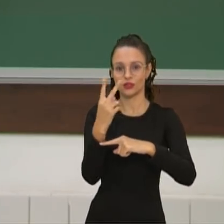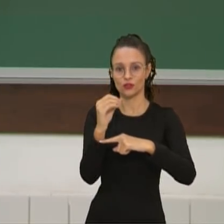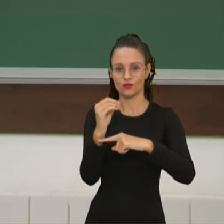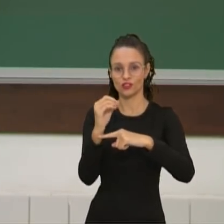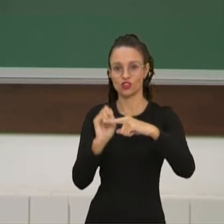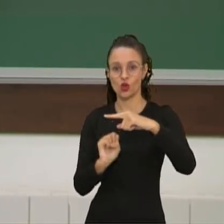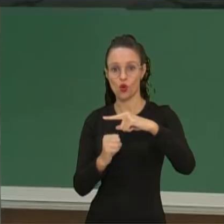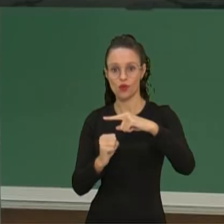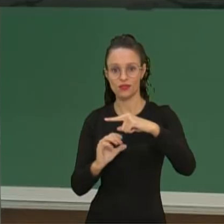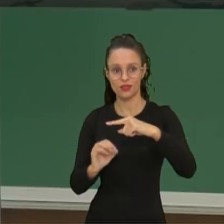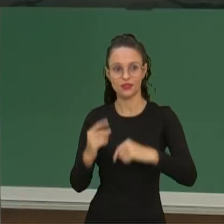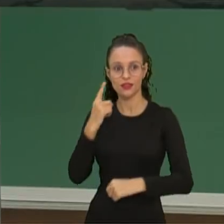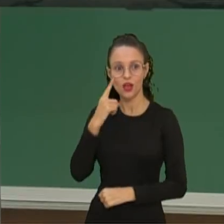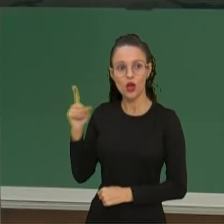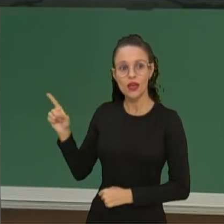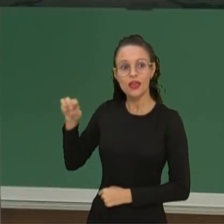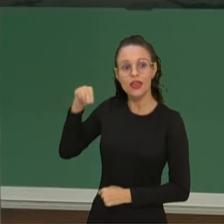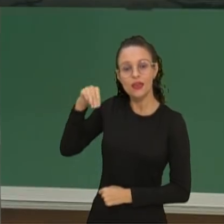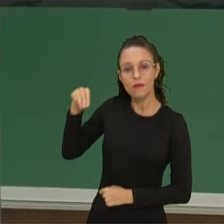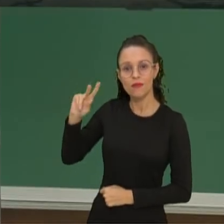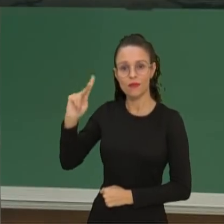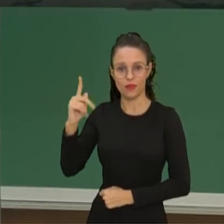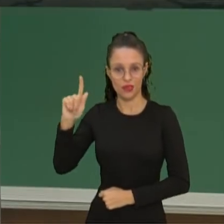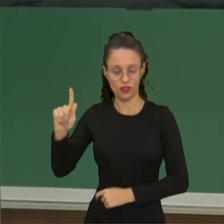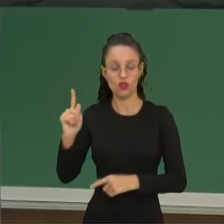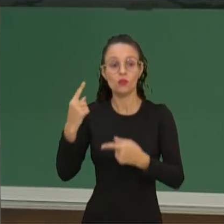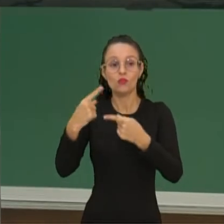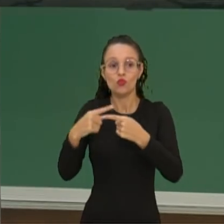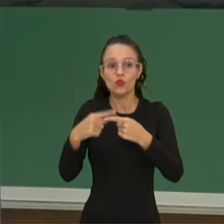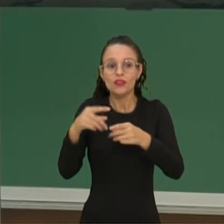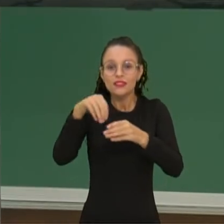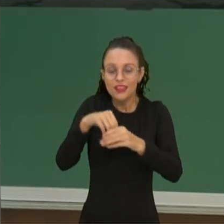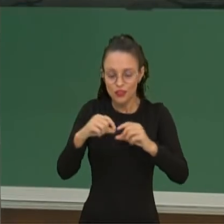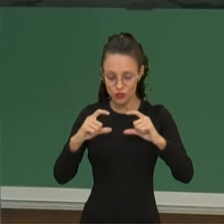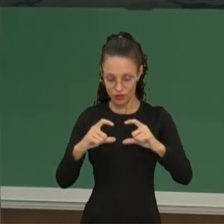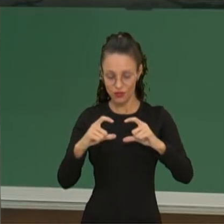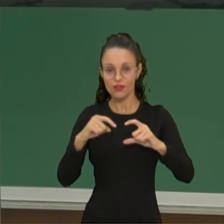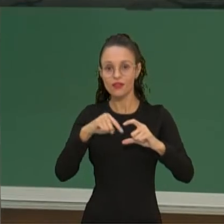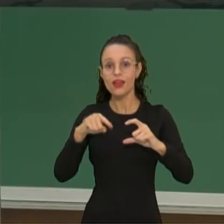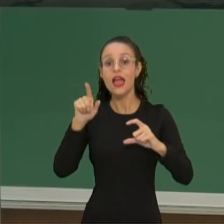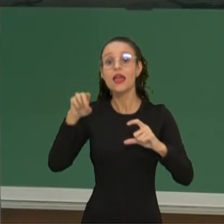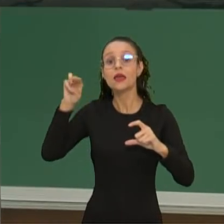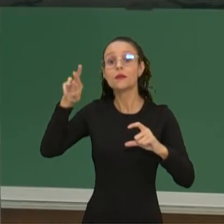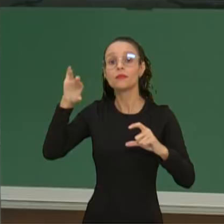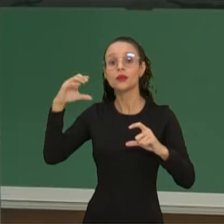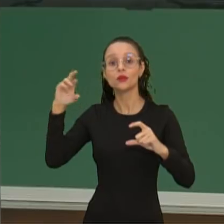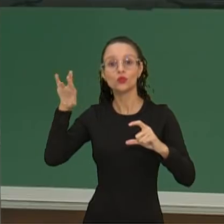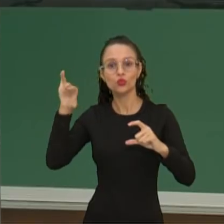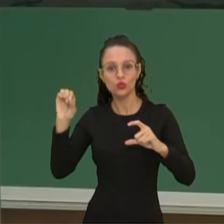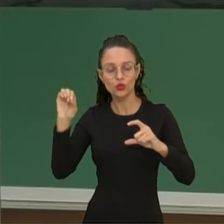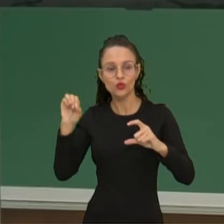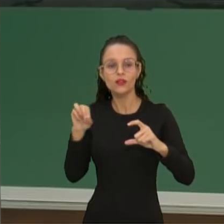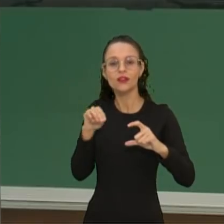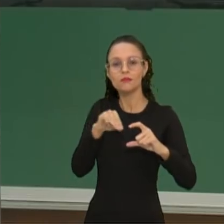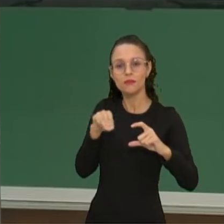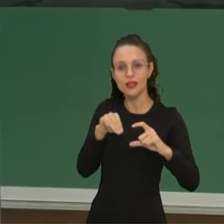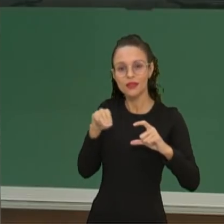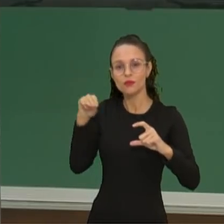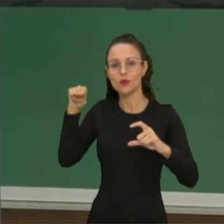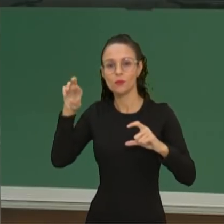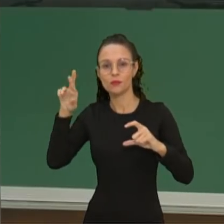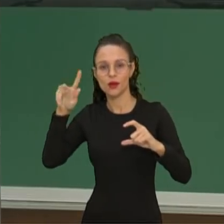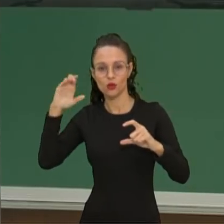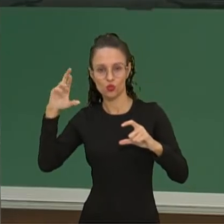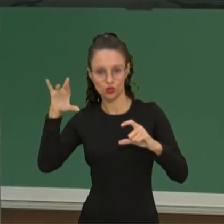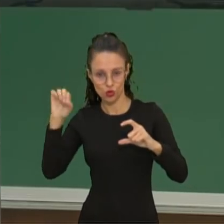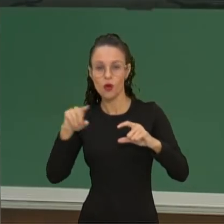esse mmHg aqui é porque dentro do aparelhinho é mercúrio que está presente. Então, milímetros de mercúrio, tá?